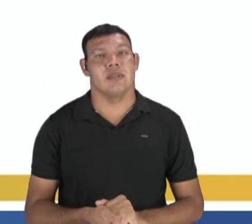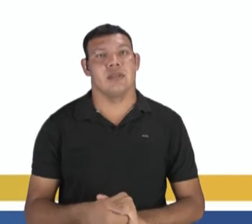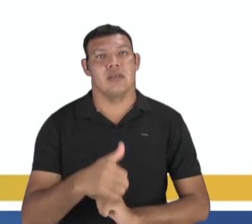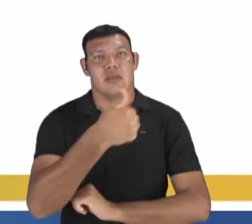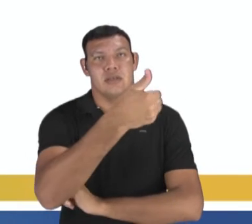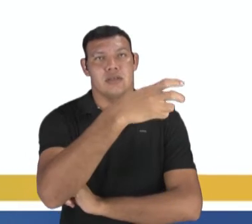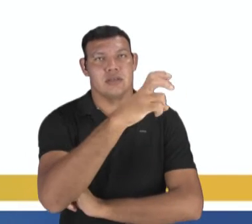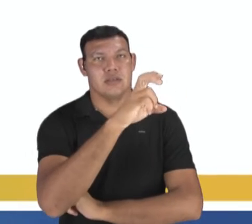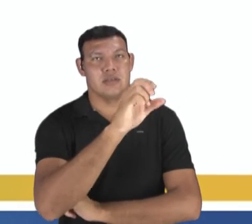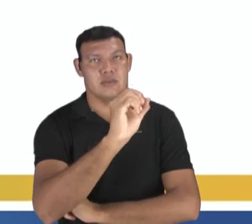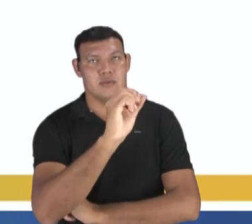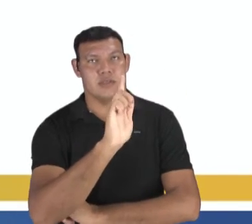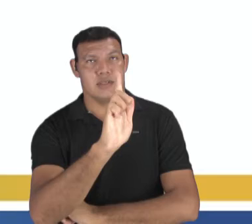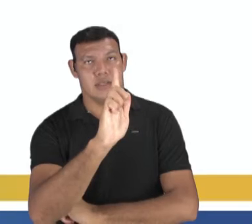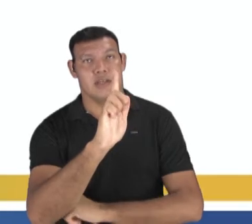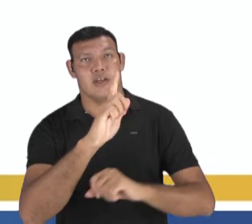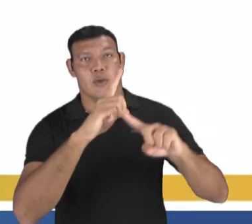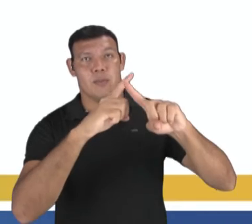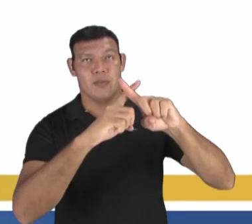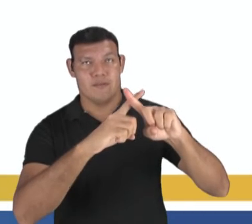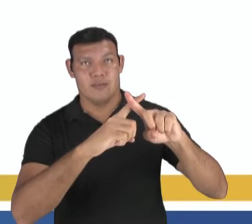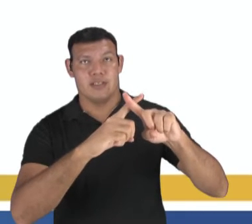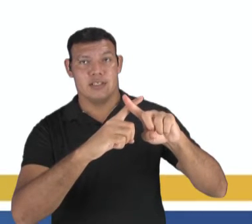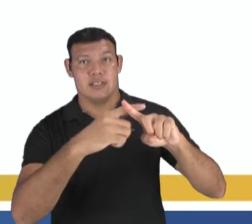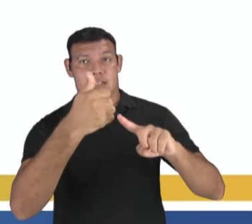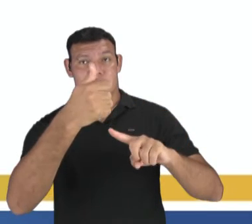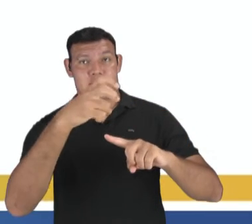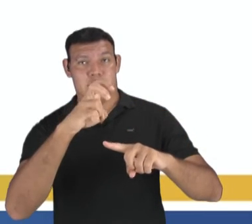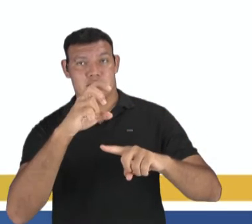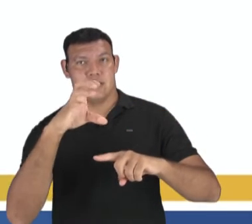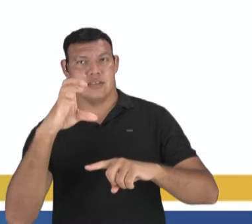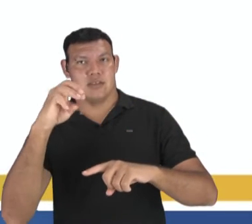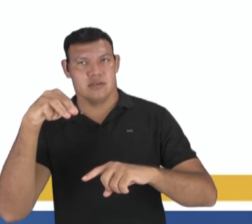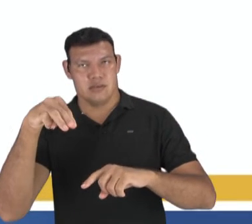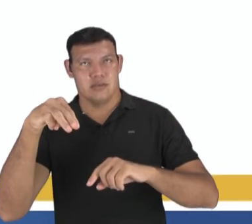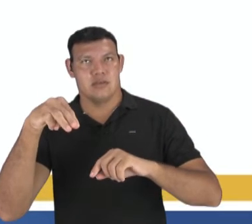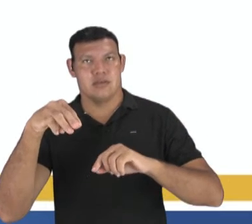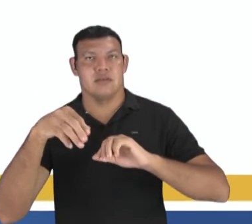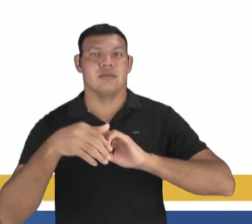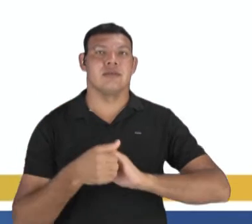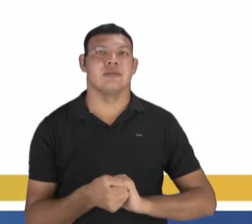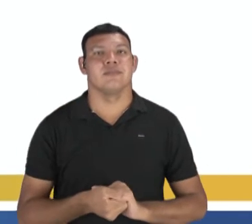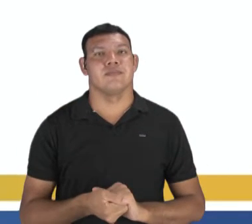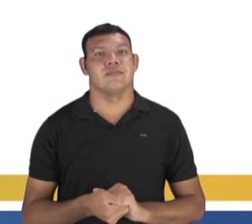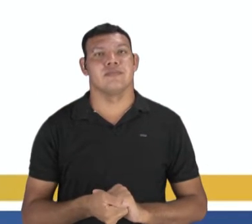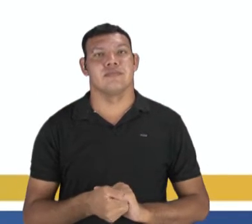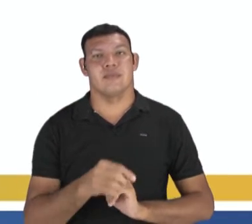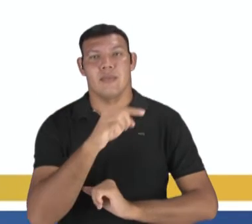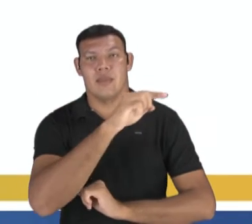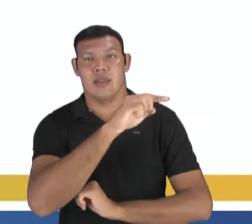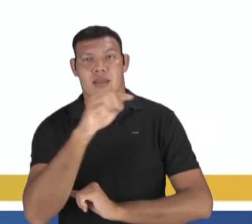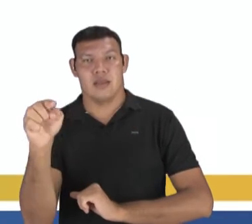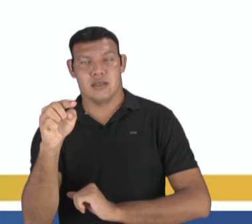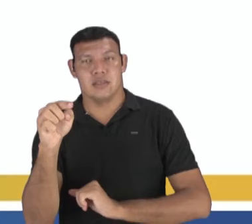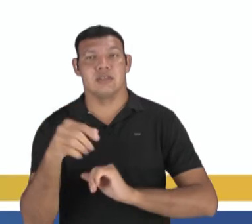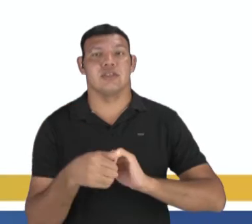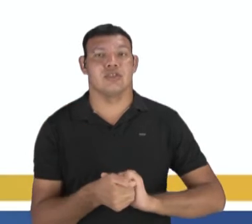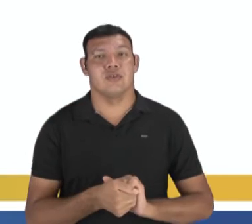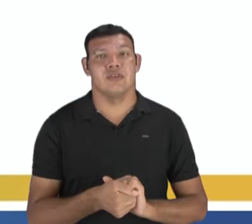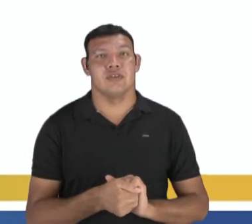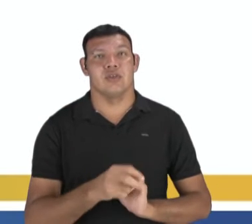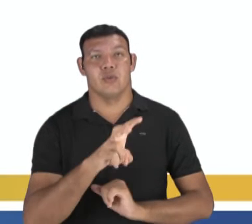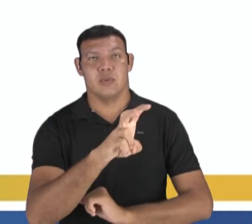gramas. Qual foi a velocidade inicial, né, que a gente descobriu? 15 centímetros por segundo. Qual foi a velocidade final